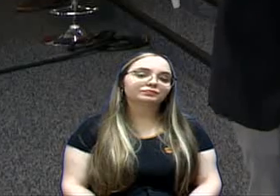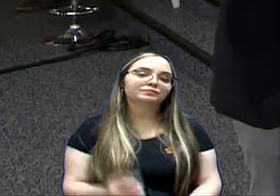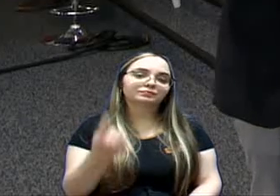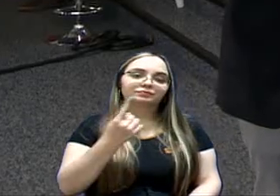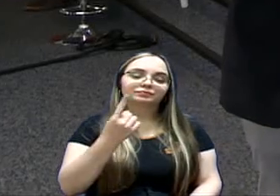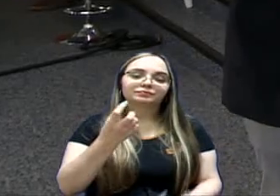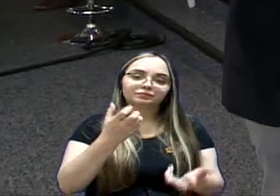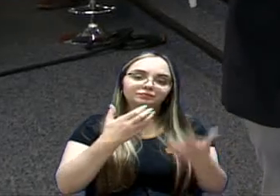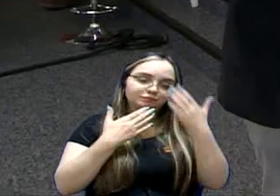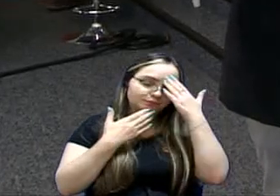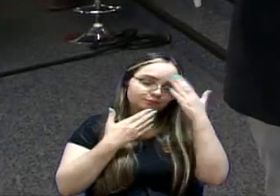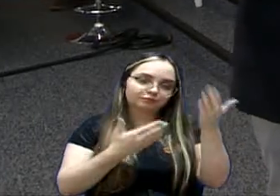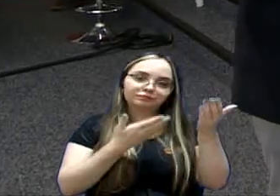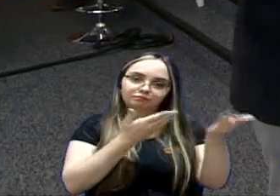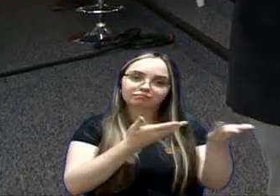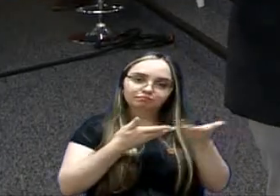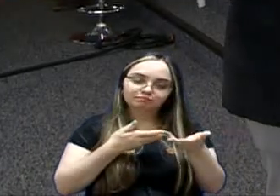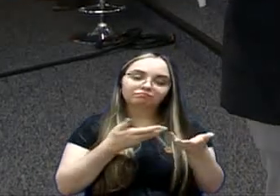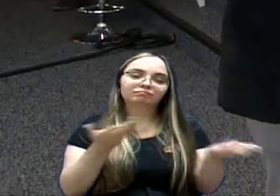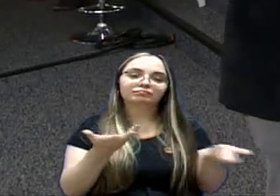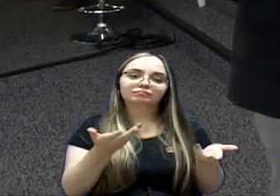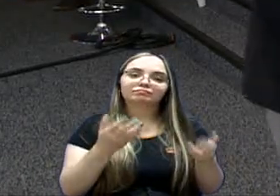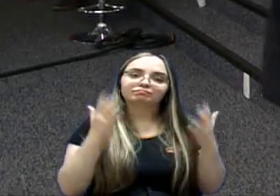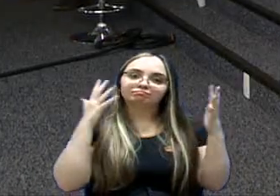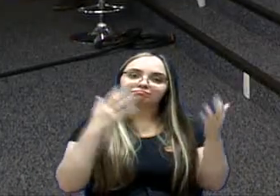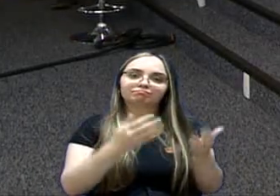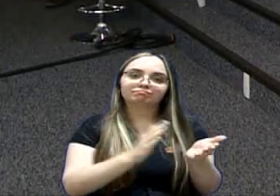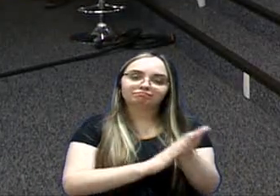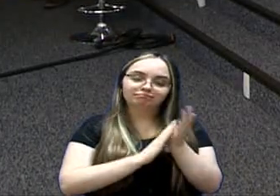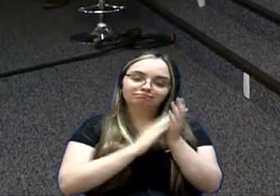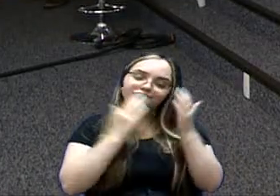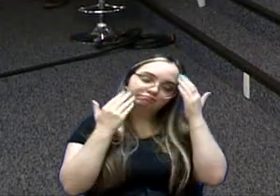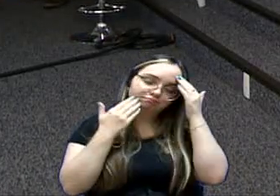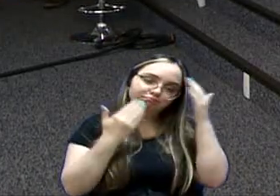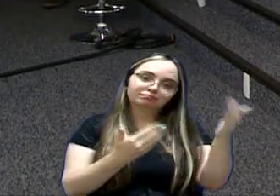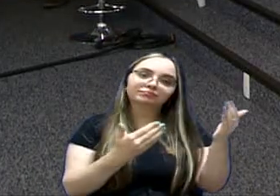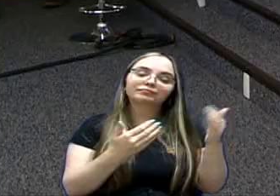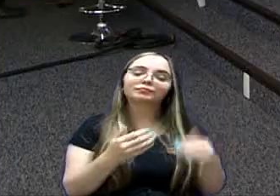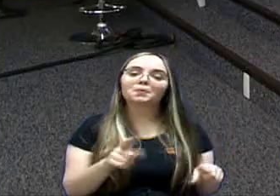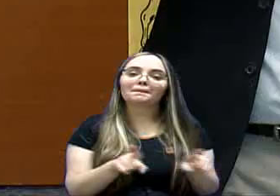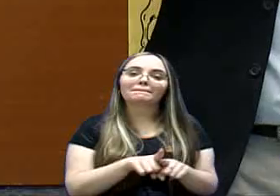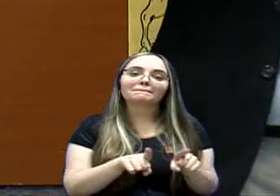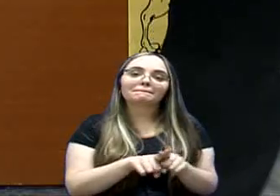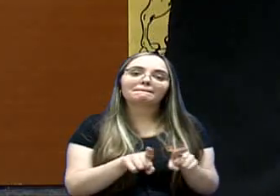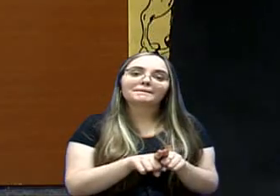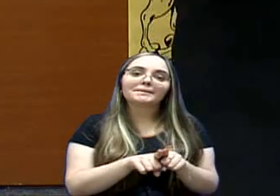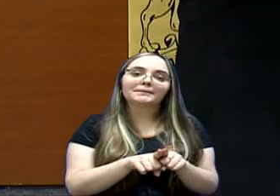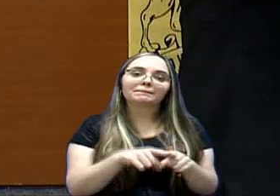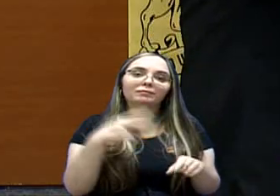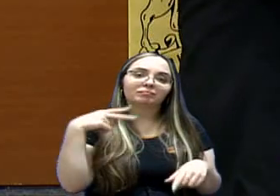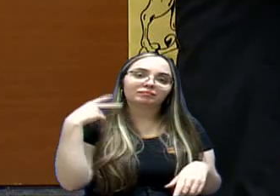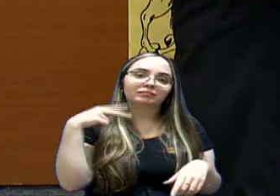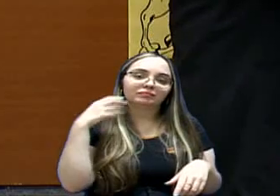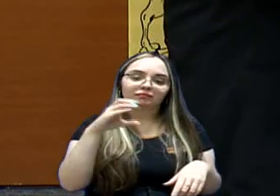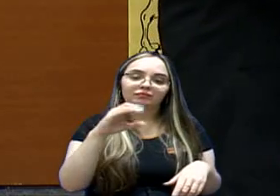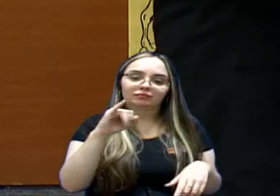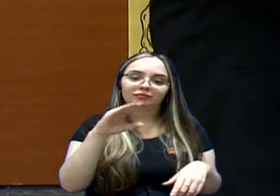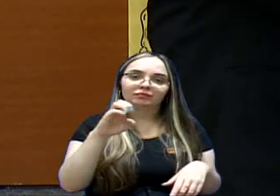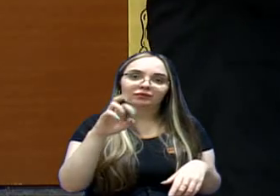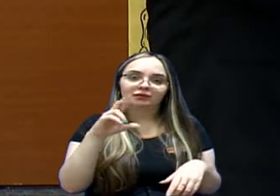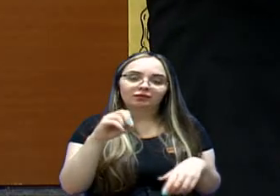Primeiramente, quero agradecer Fausto pela homenagem e também ao vereador Cícero João,